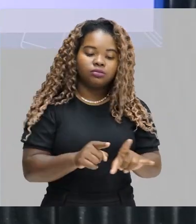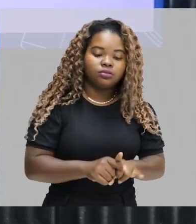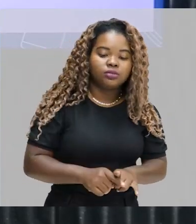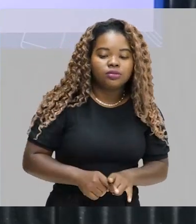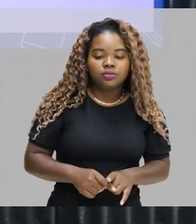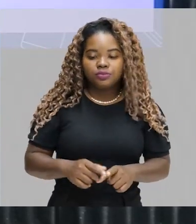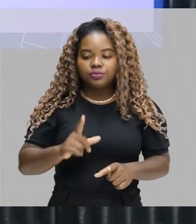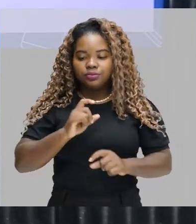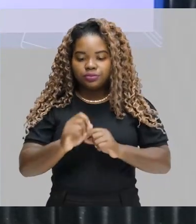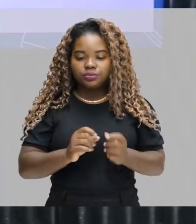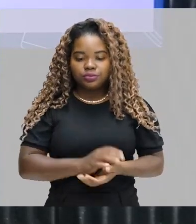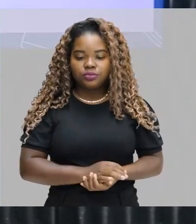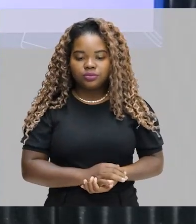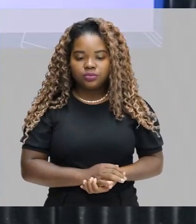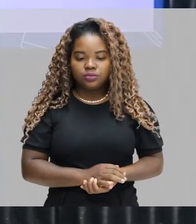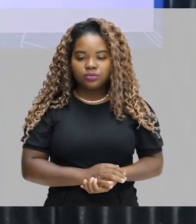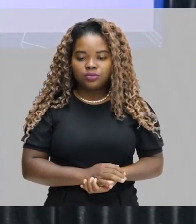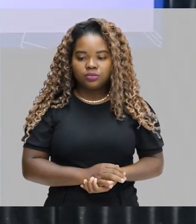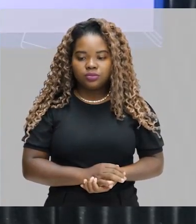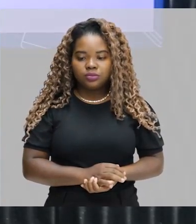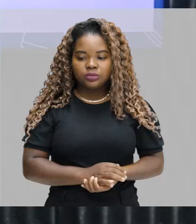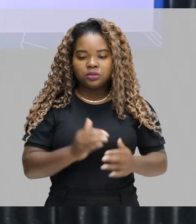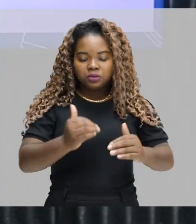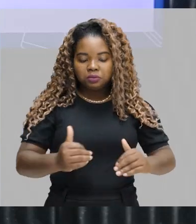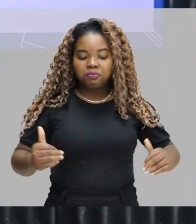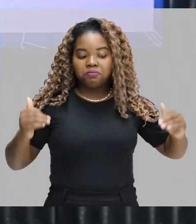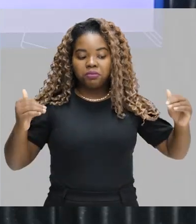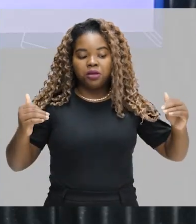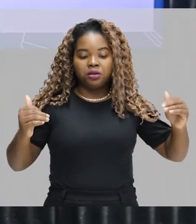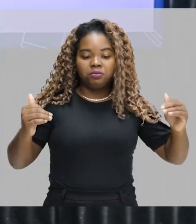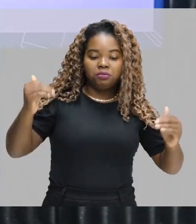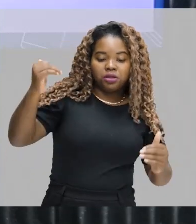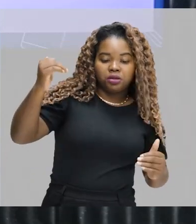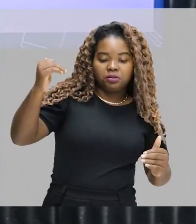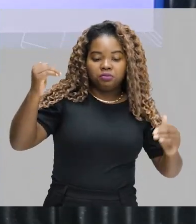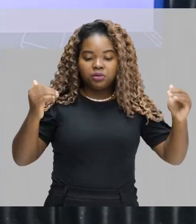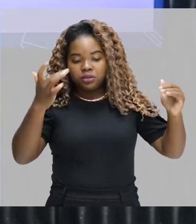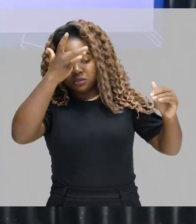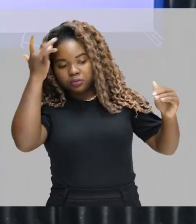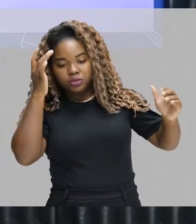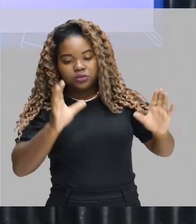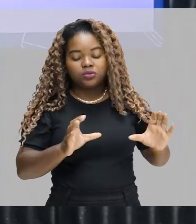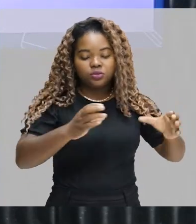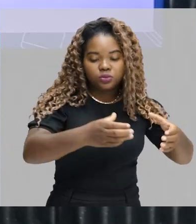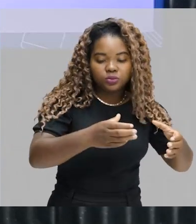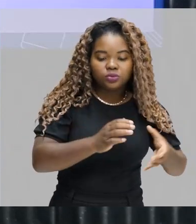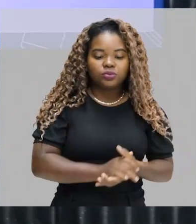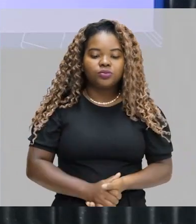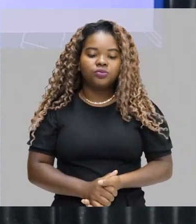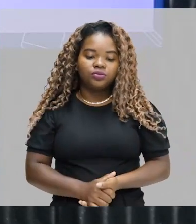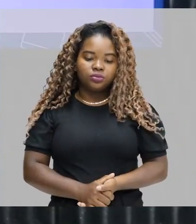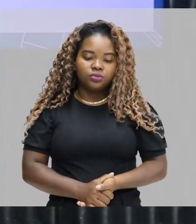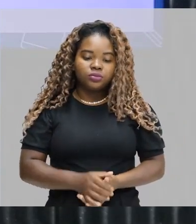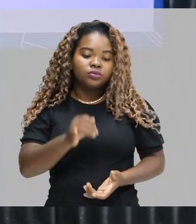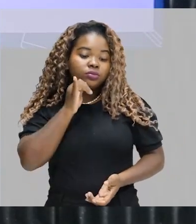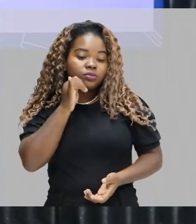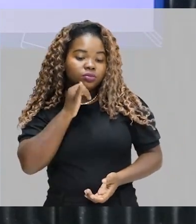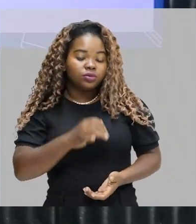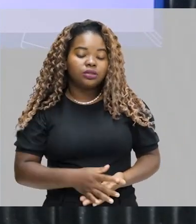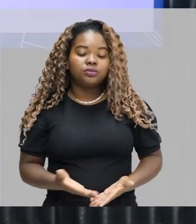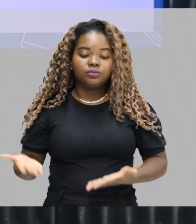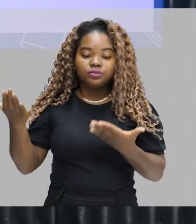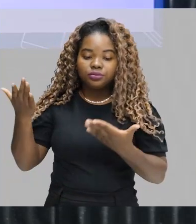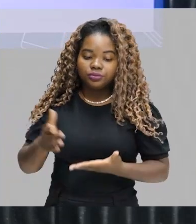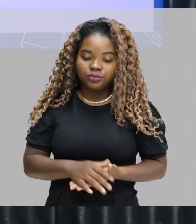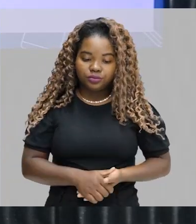para indicar o nível ou a posição de algo ou alguém em um grupo, em uma categoria. Por exemplo,